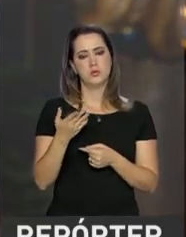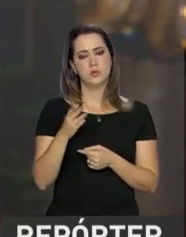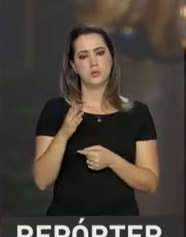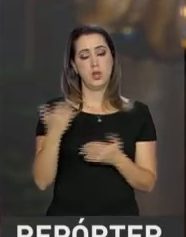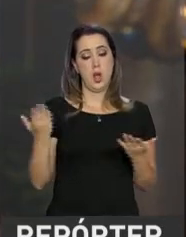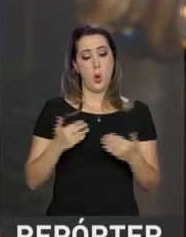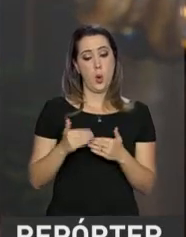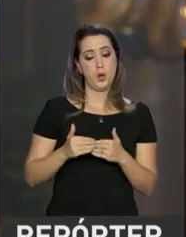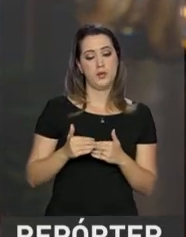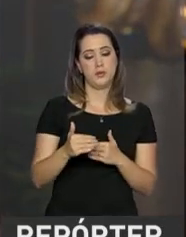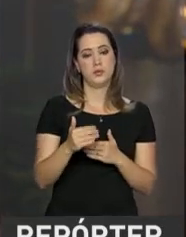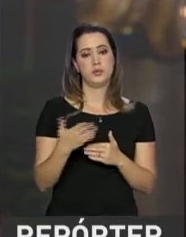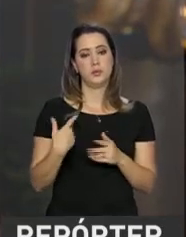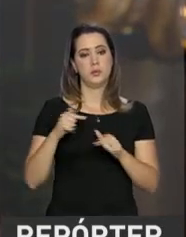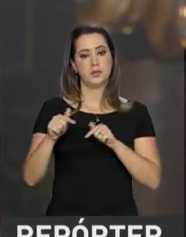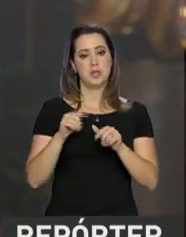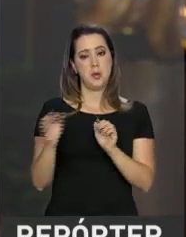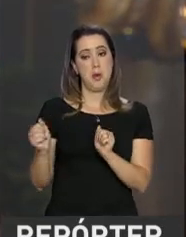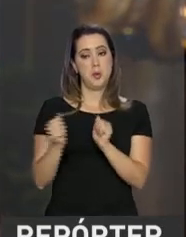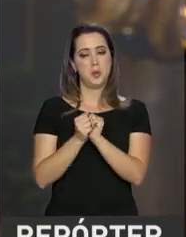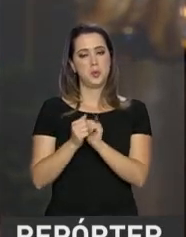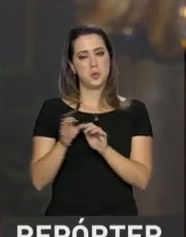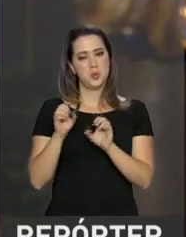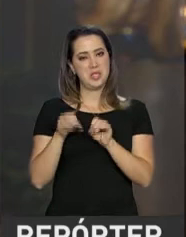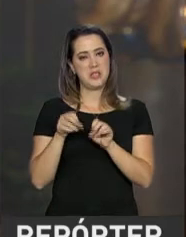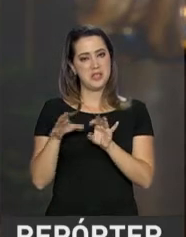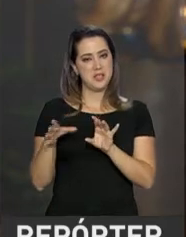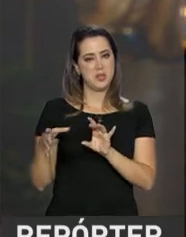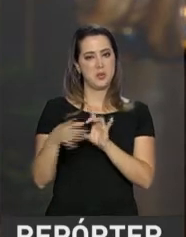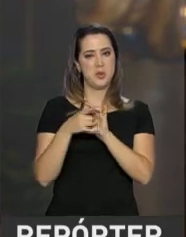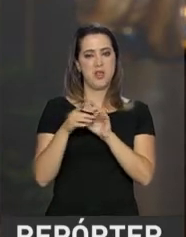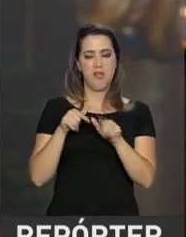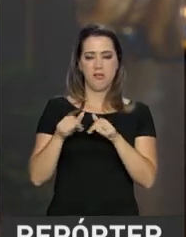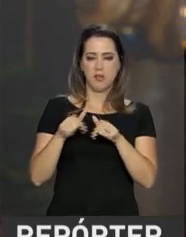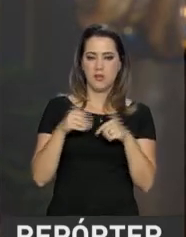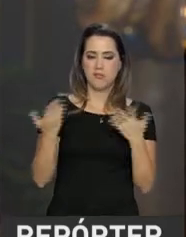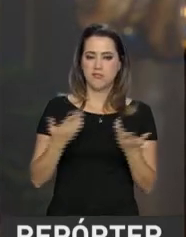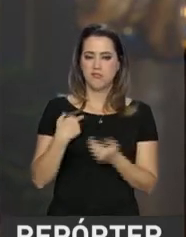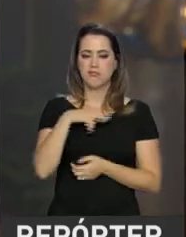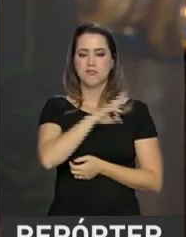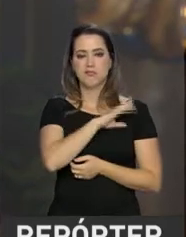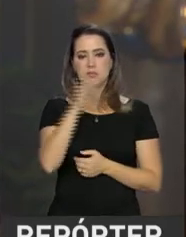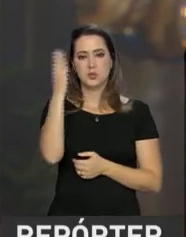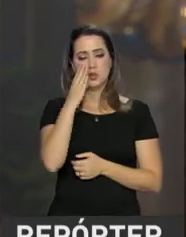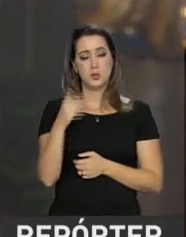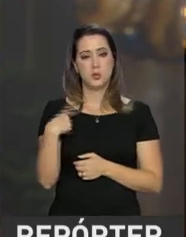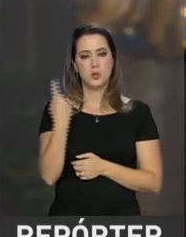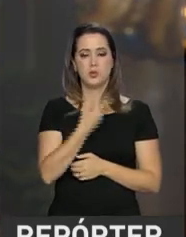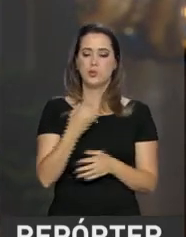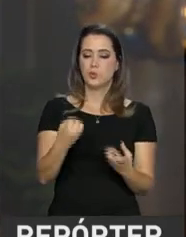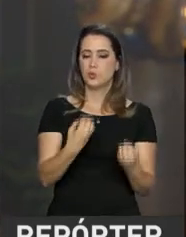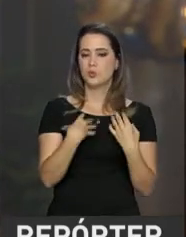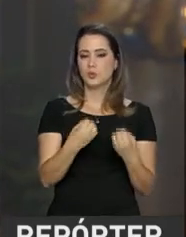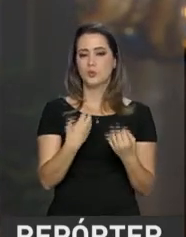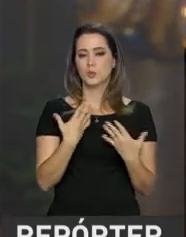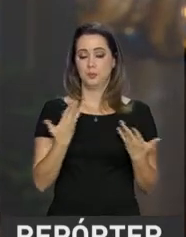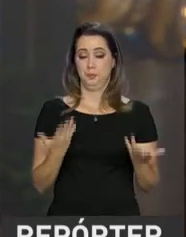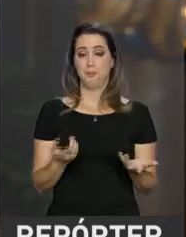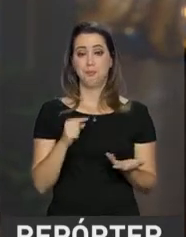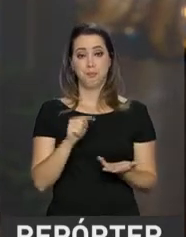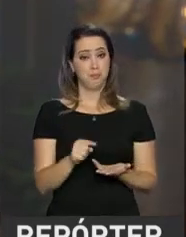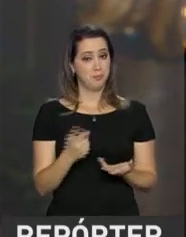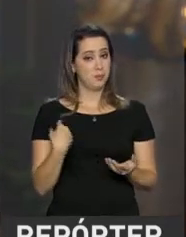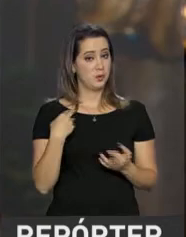de agora pela prática. Nós esperamos representar bem o Brasil com base em tudo que nos foi repassado no Instituto Rio Branco